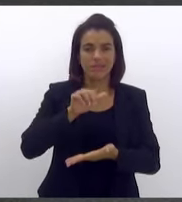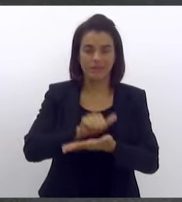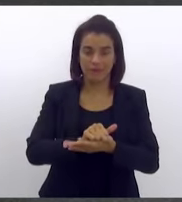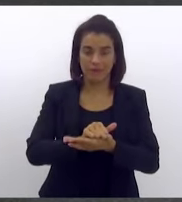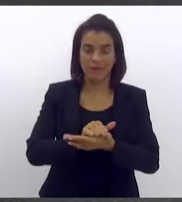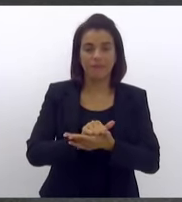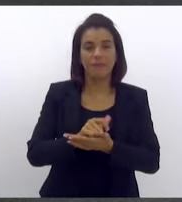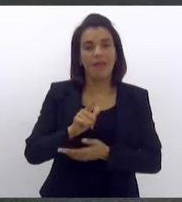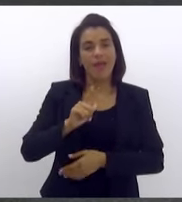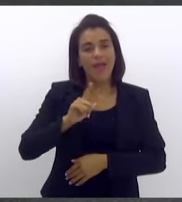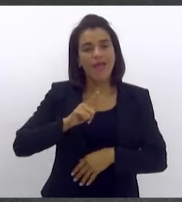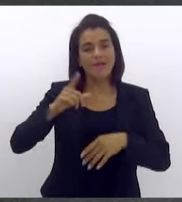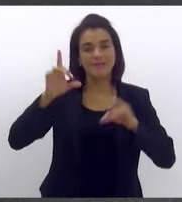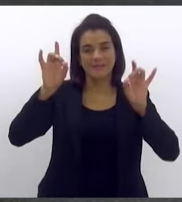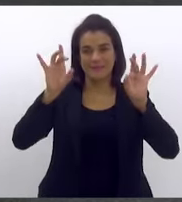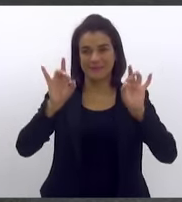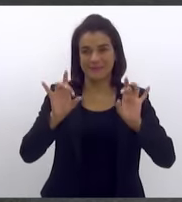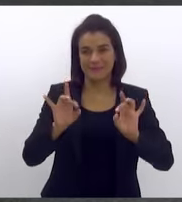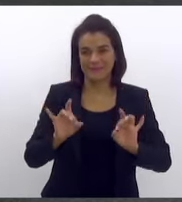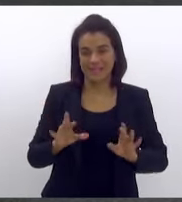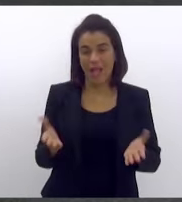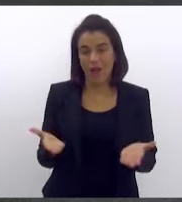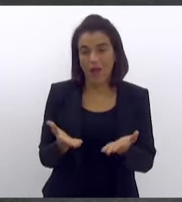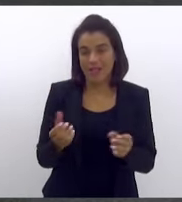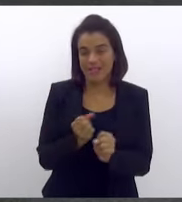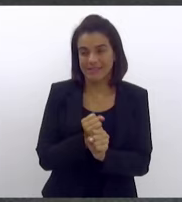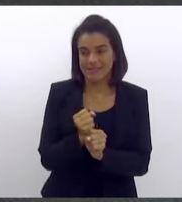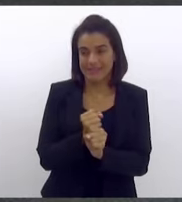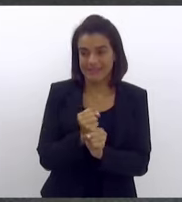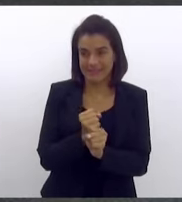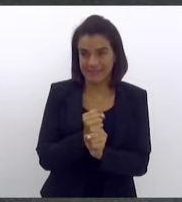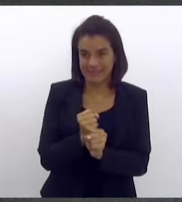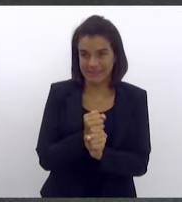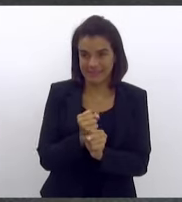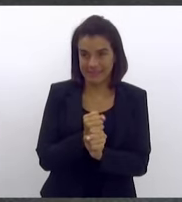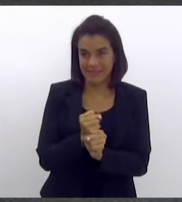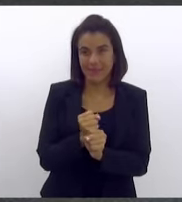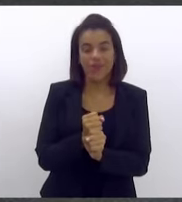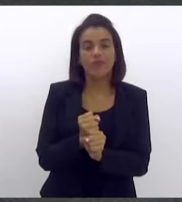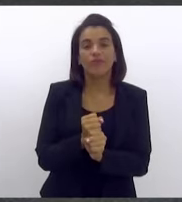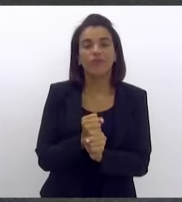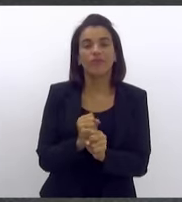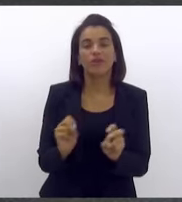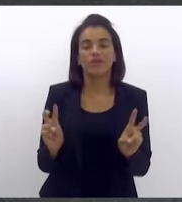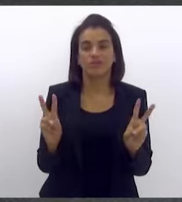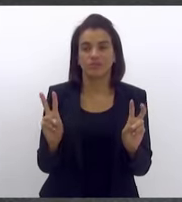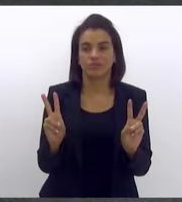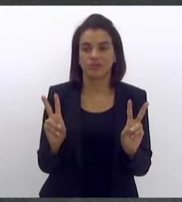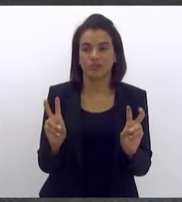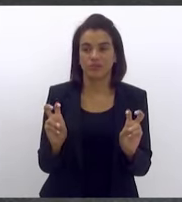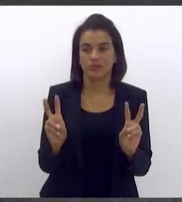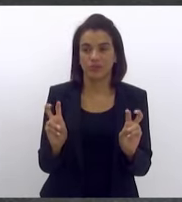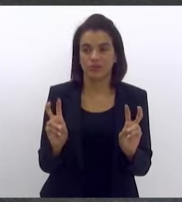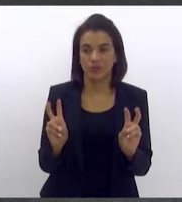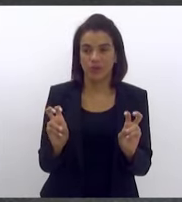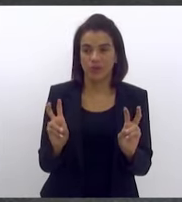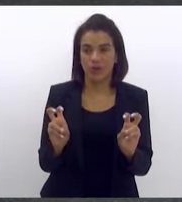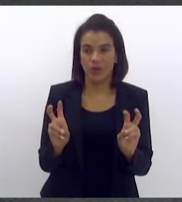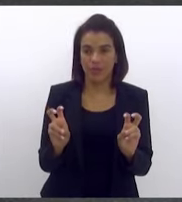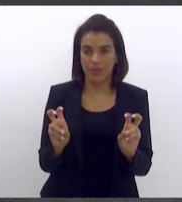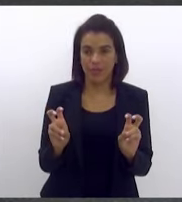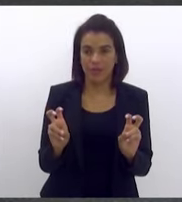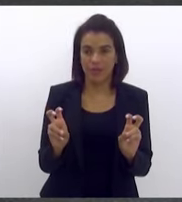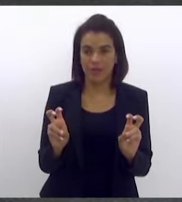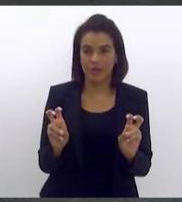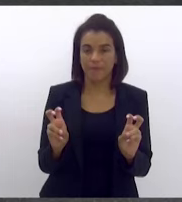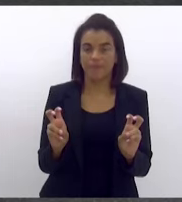muito especiais. E esse ano, em especial, foi dedicada à questão de tratar